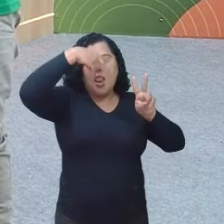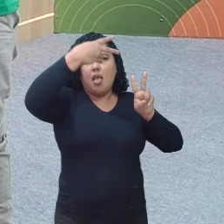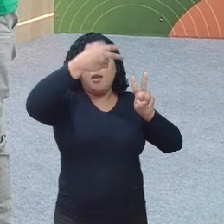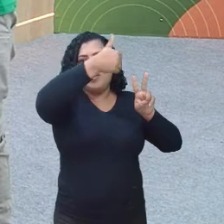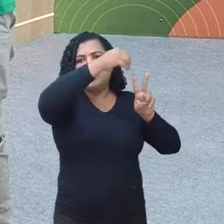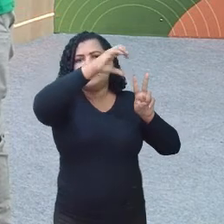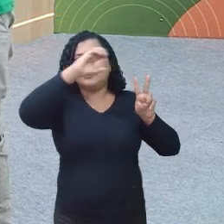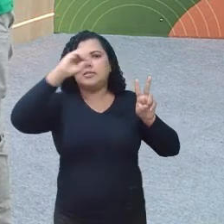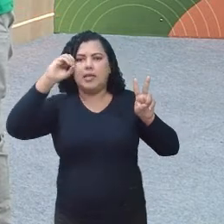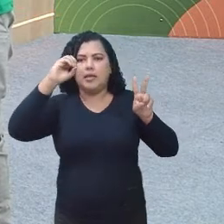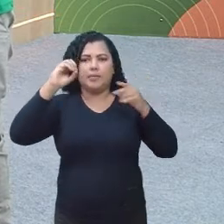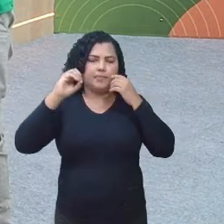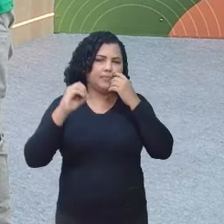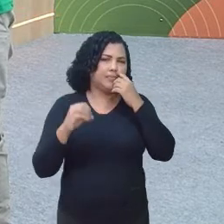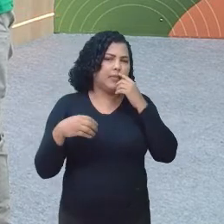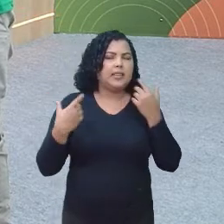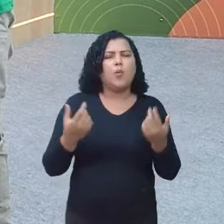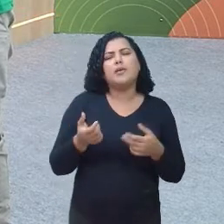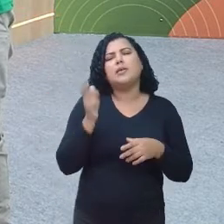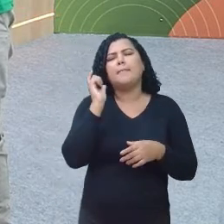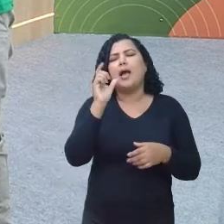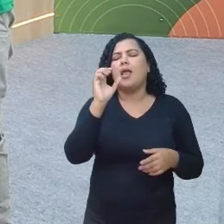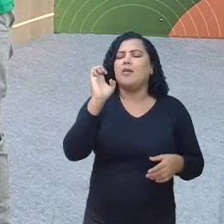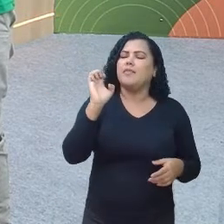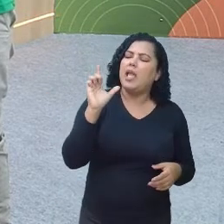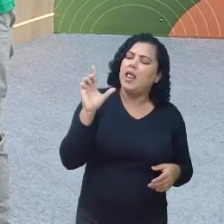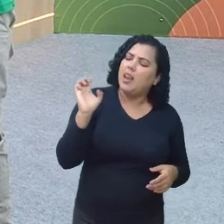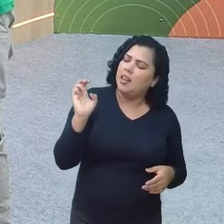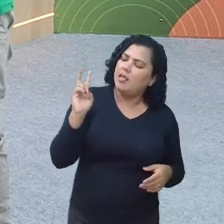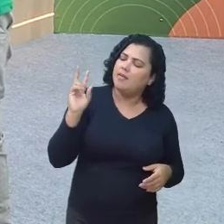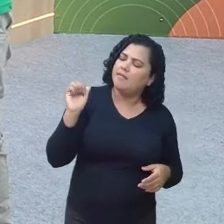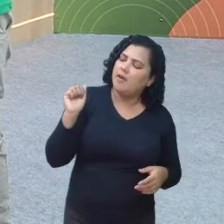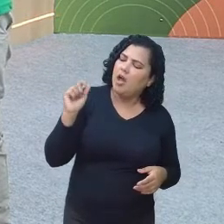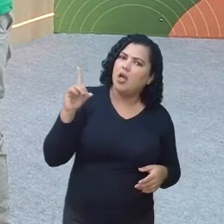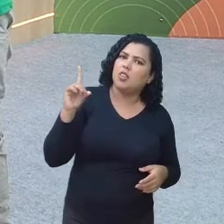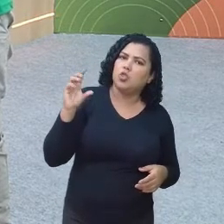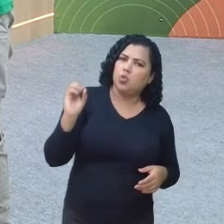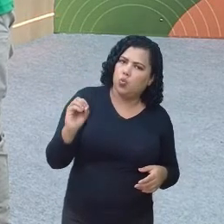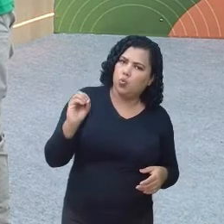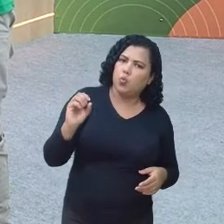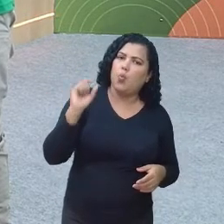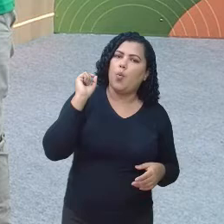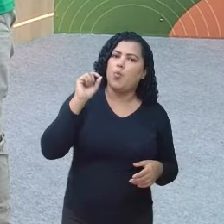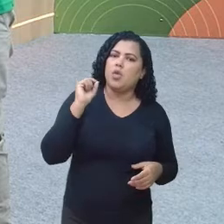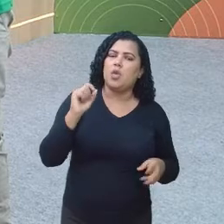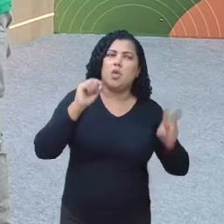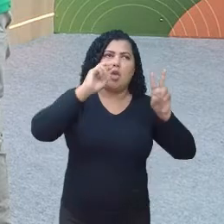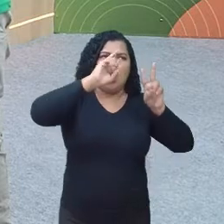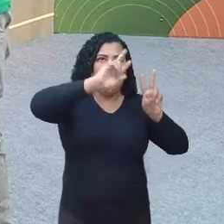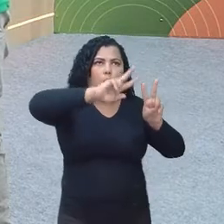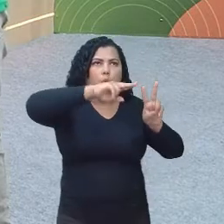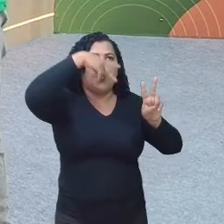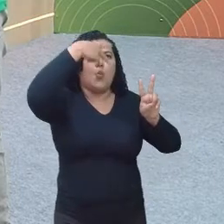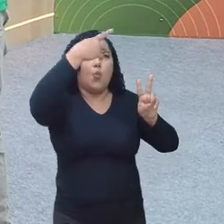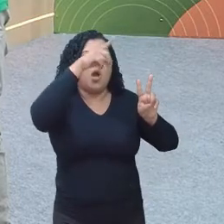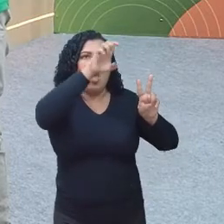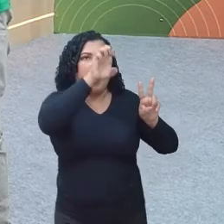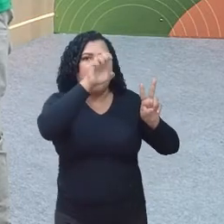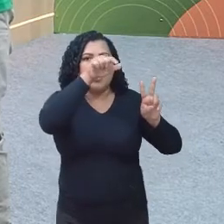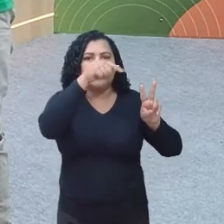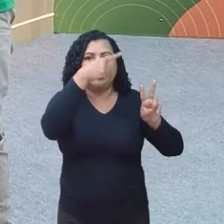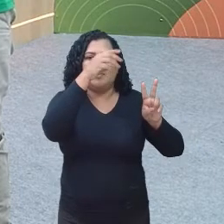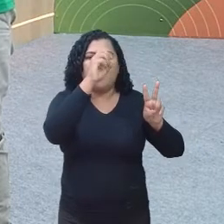A gente usa esse termo, essa palavra elevado, para se referir ao expoente. Então, nesse caso aqui, eu